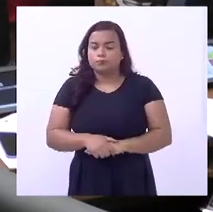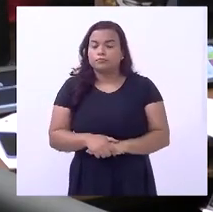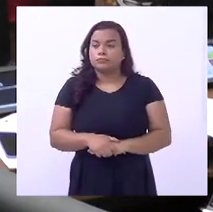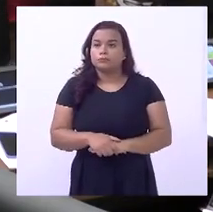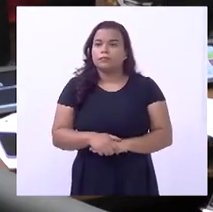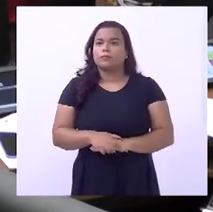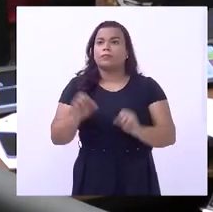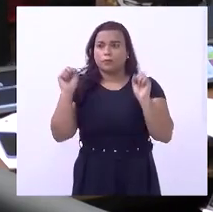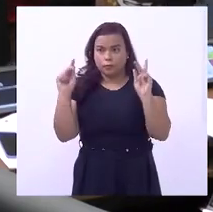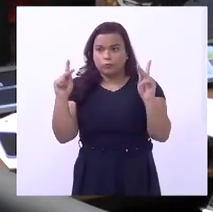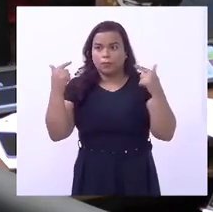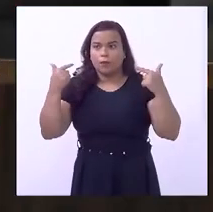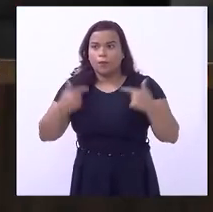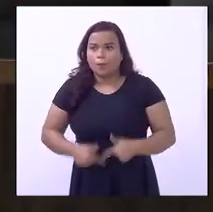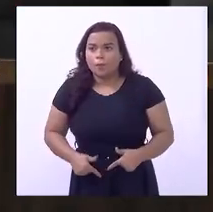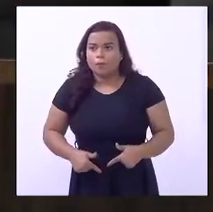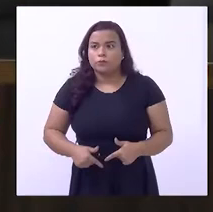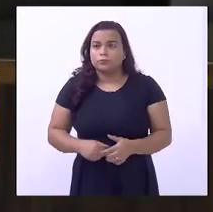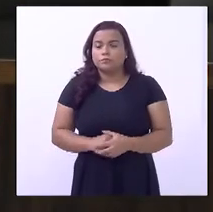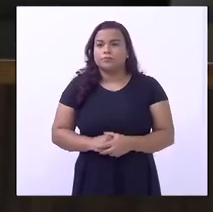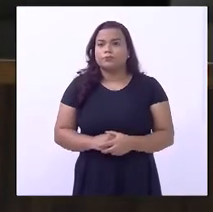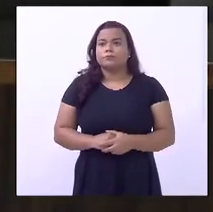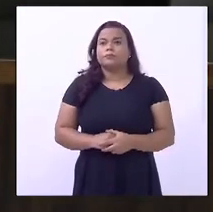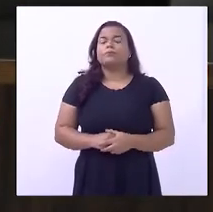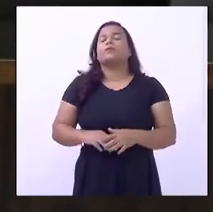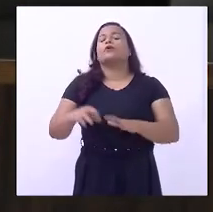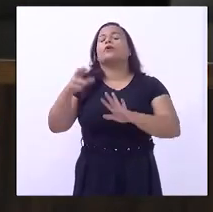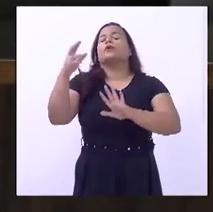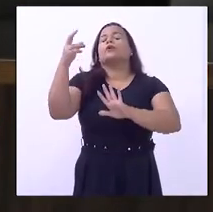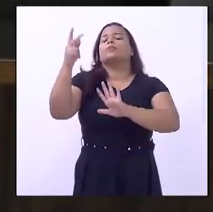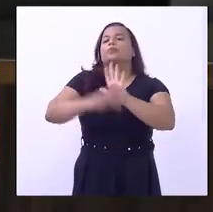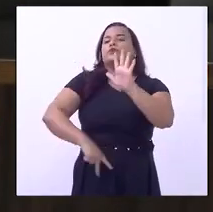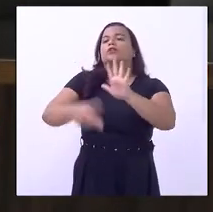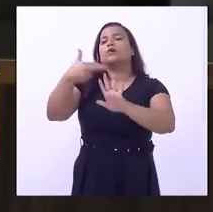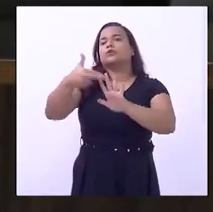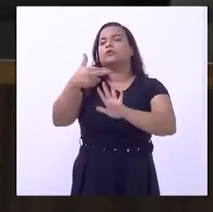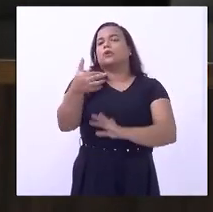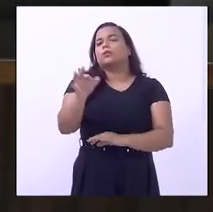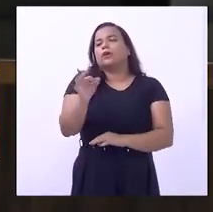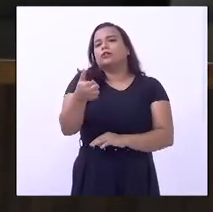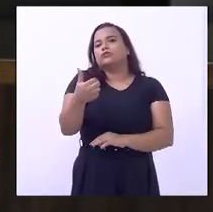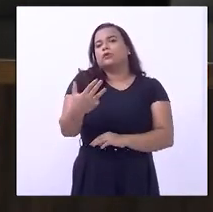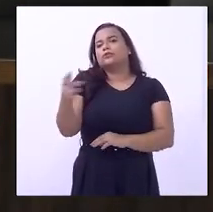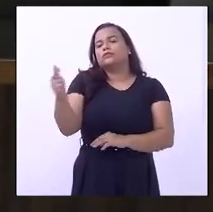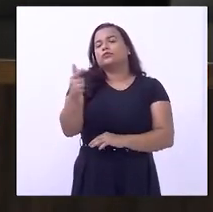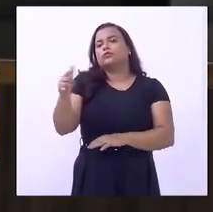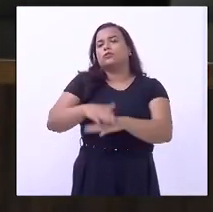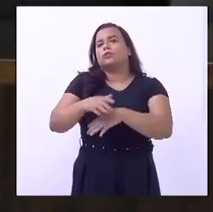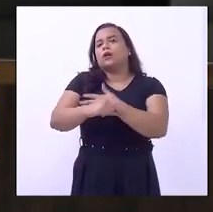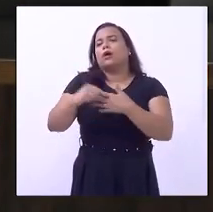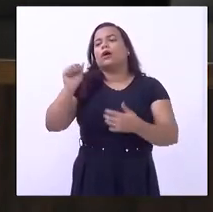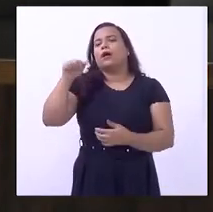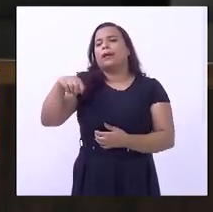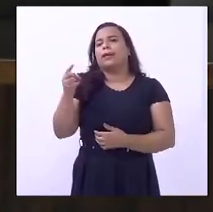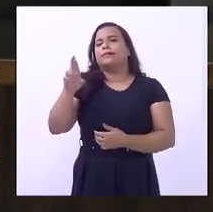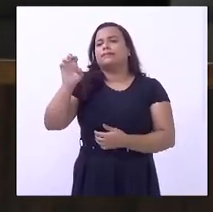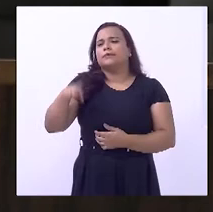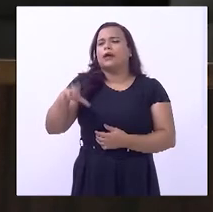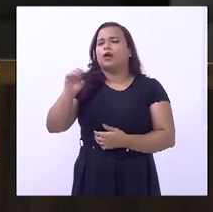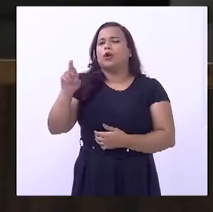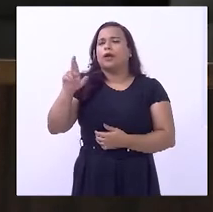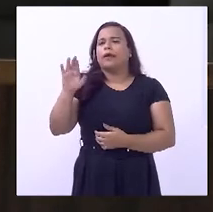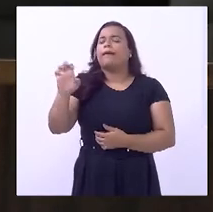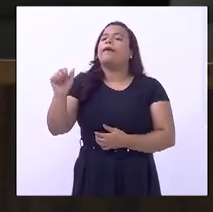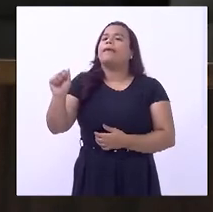E abstenção do novo. Projeto de resolução 10-13-22, de autoria do deputado André Correia. Concede diploma Cristo Redentor